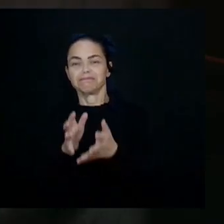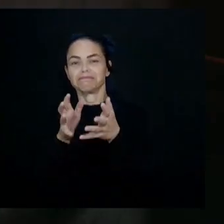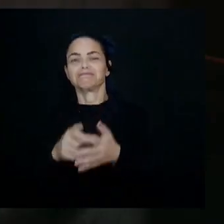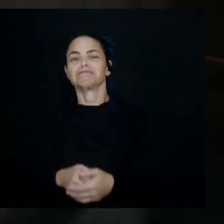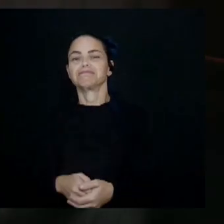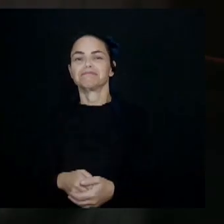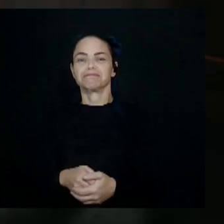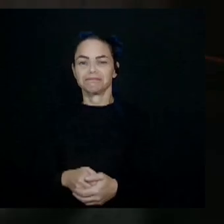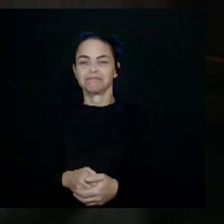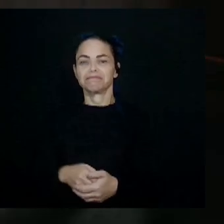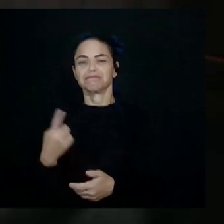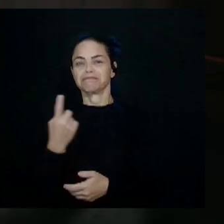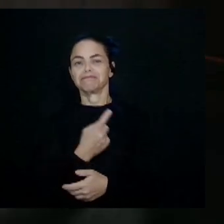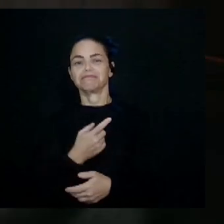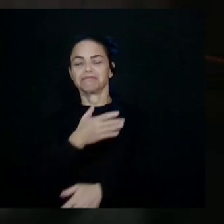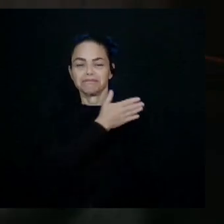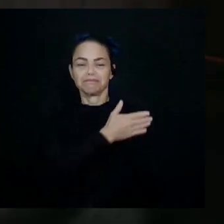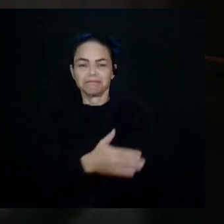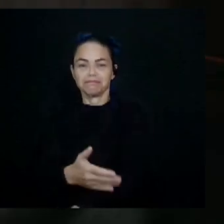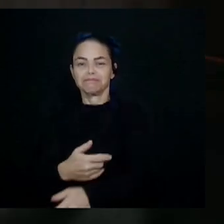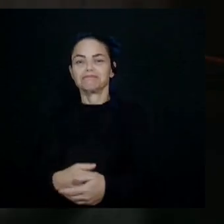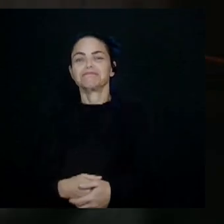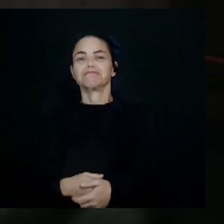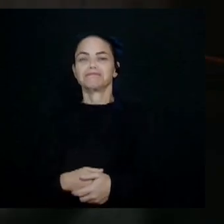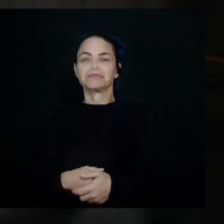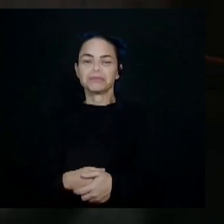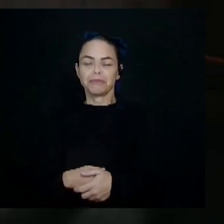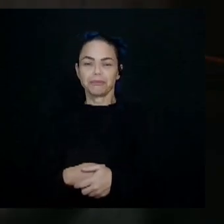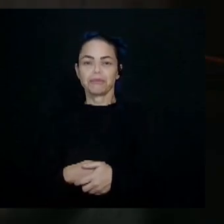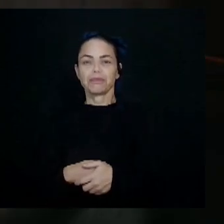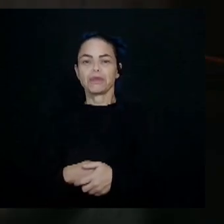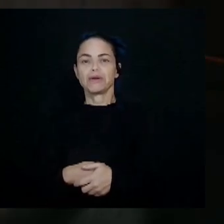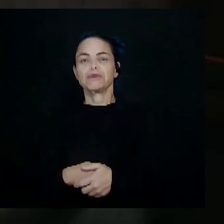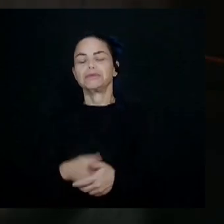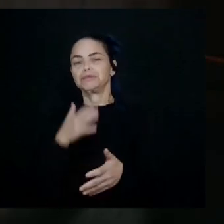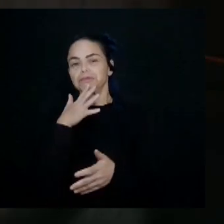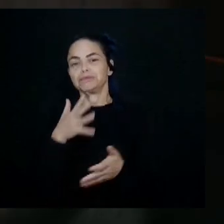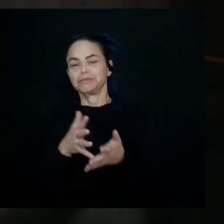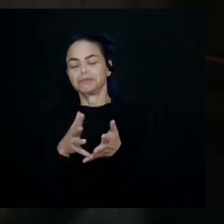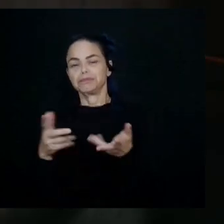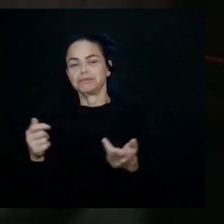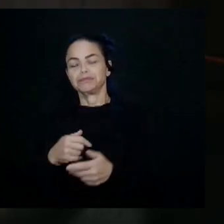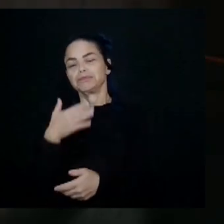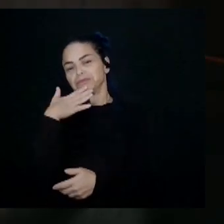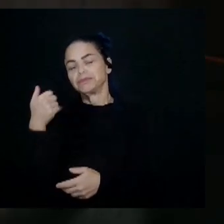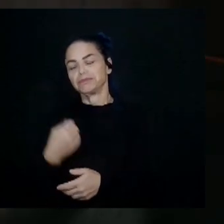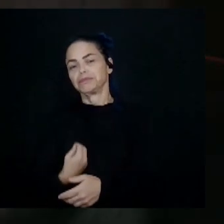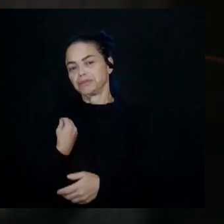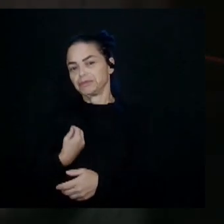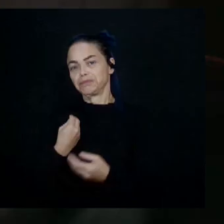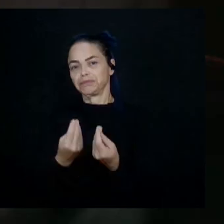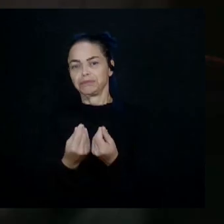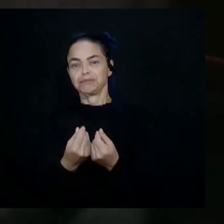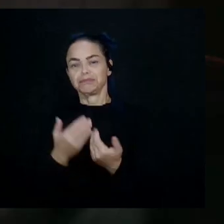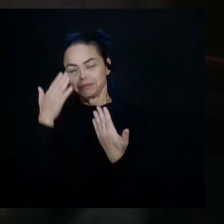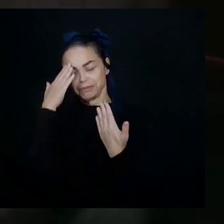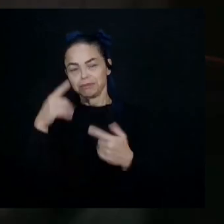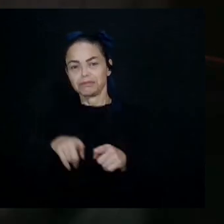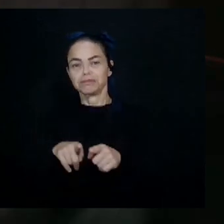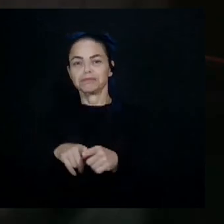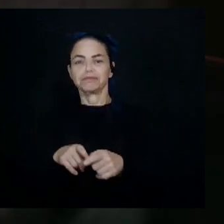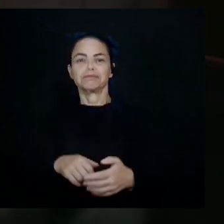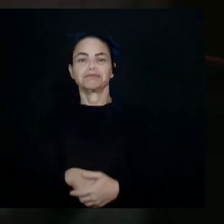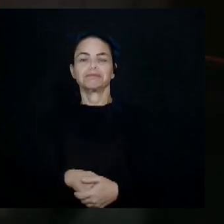com o comportamento, né, com a melhoria da qualidade de vida de alguém. A gente agradece também a